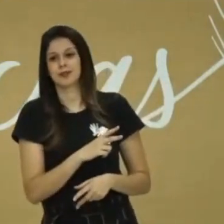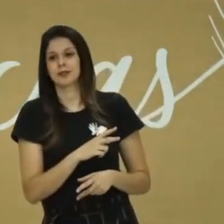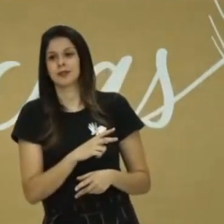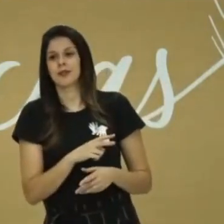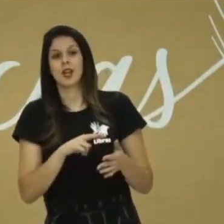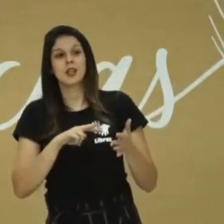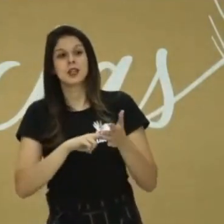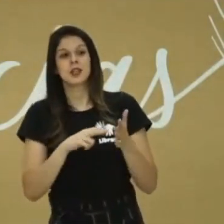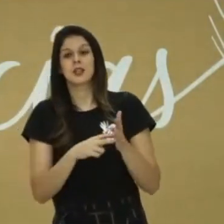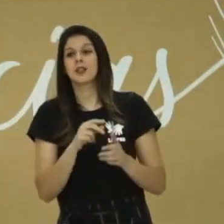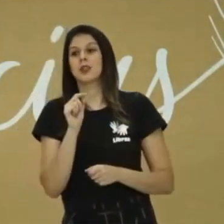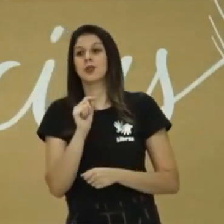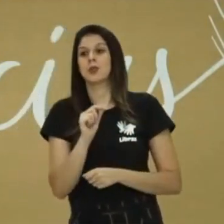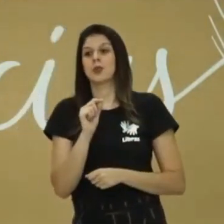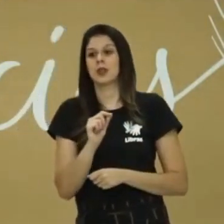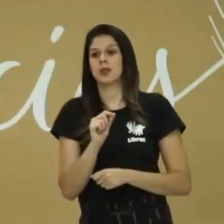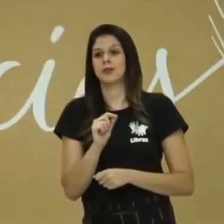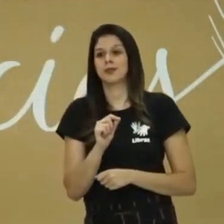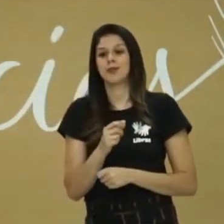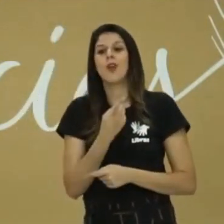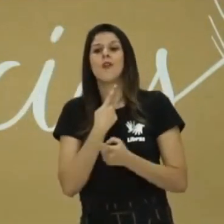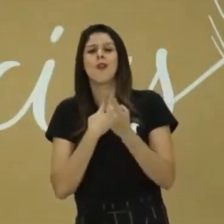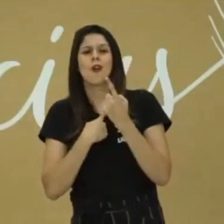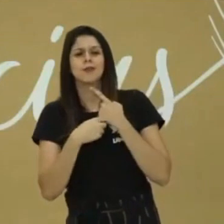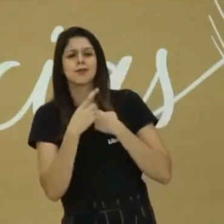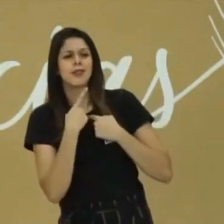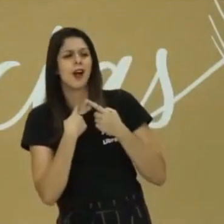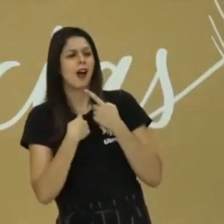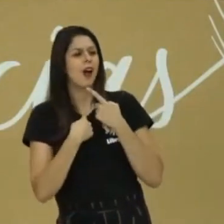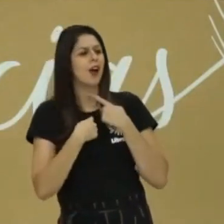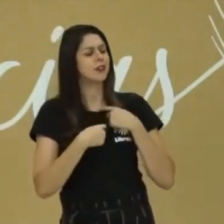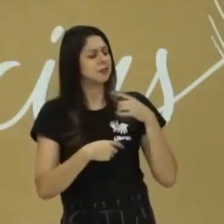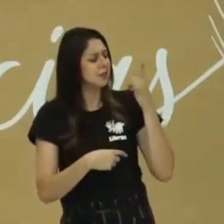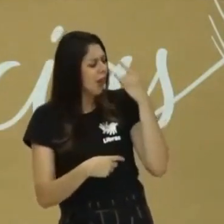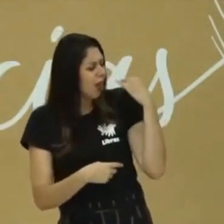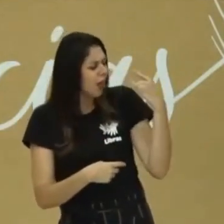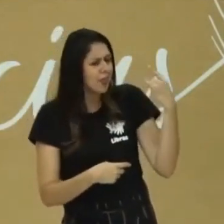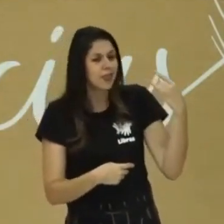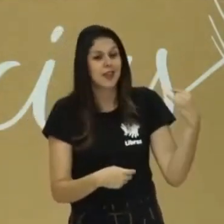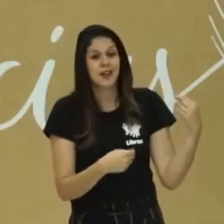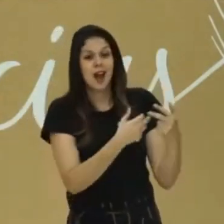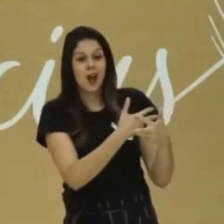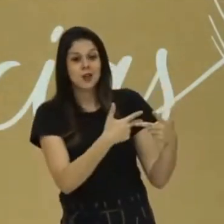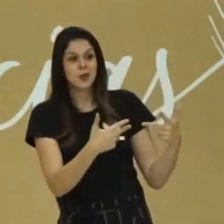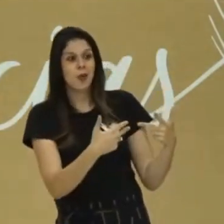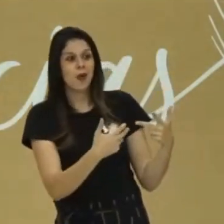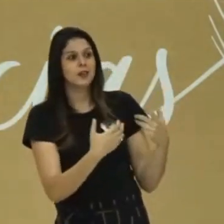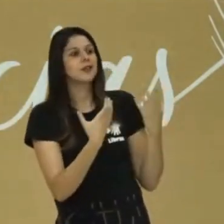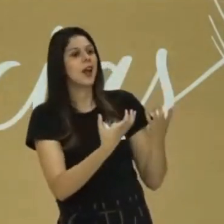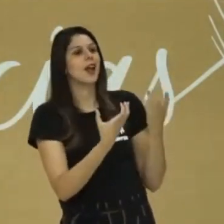que que é concupiscência concupiscência é desejo é vontade é quando você vê algo e